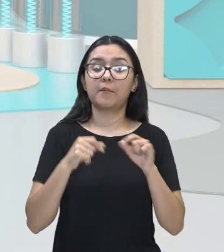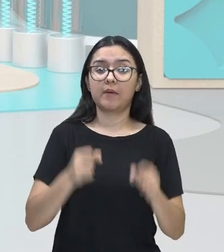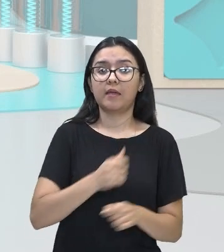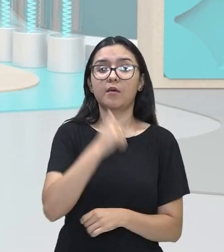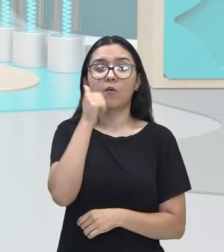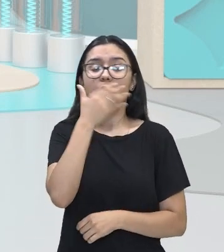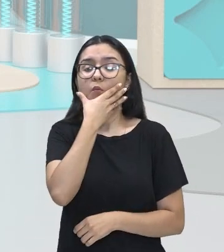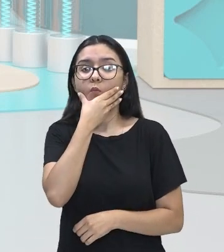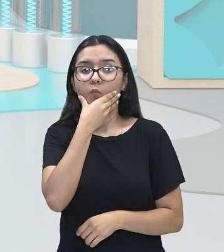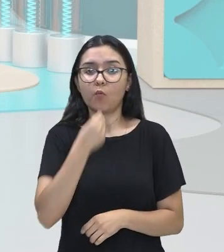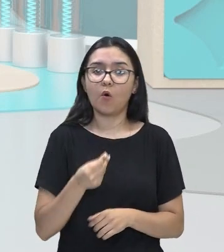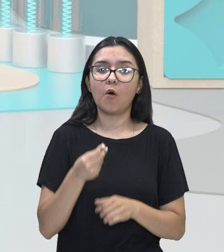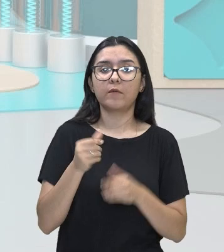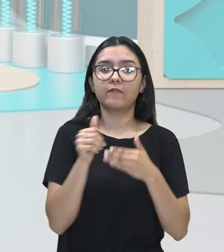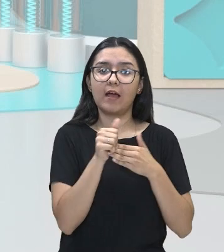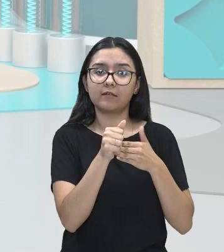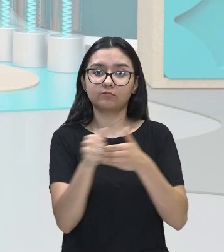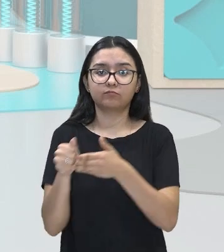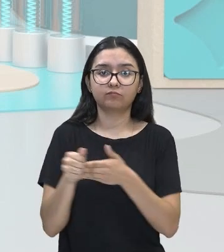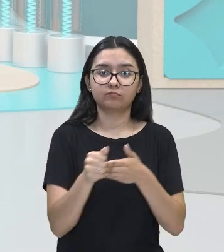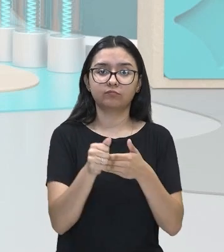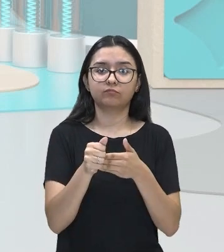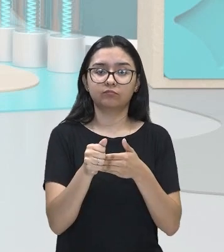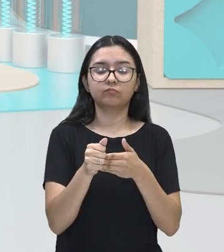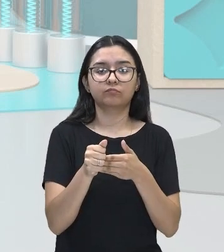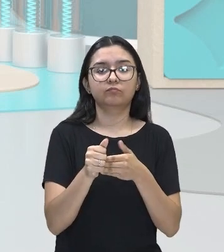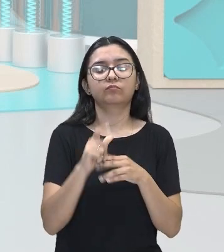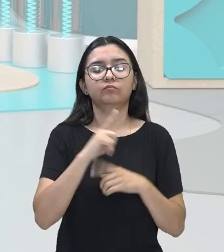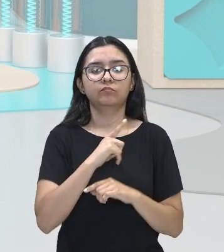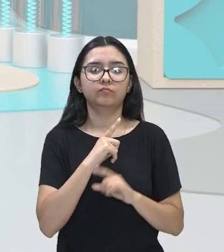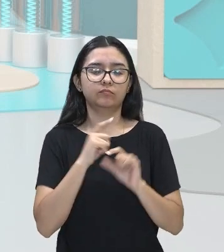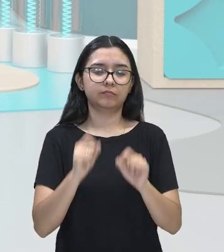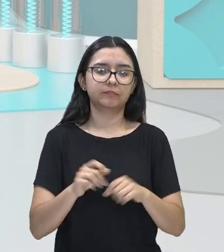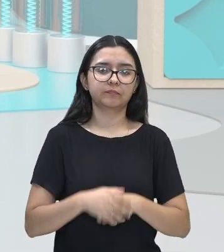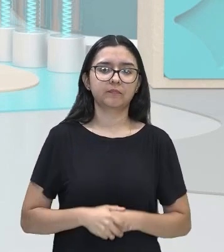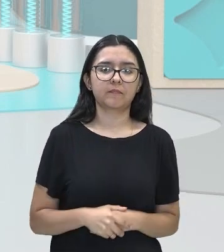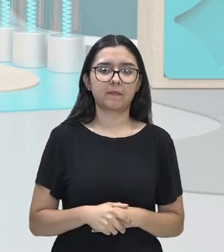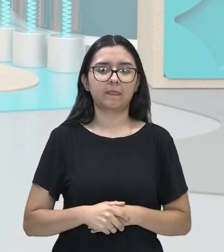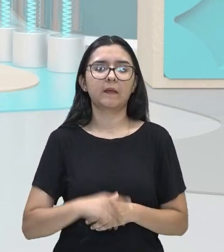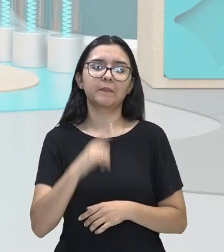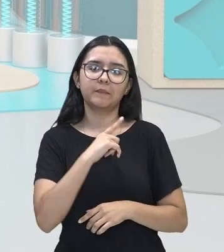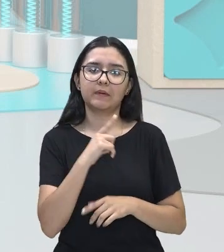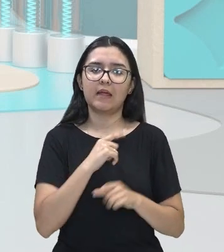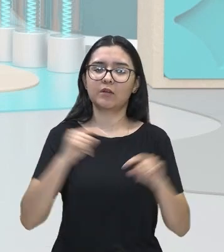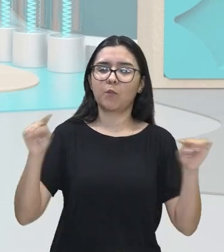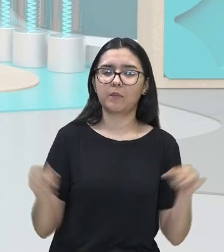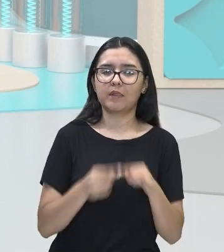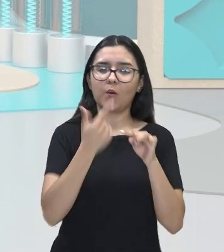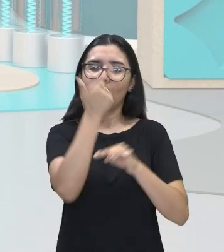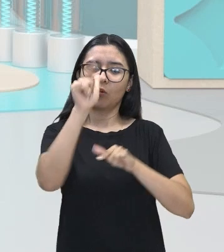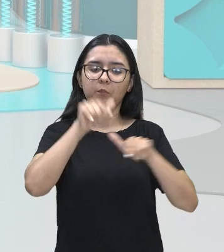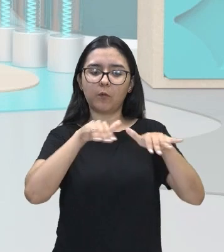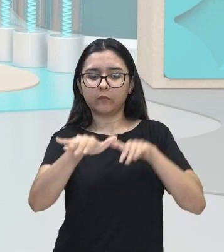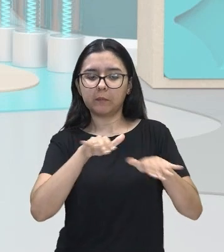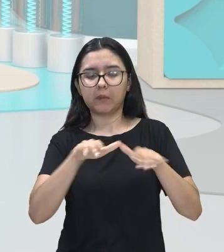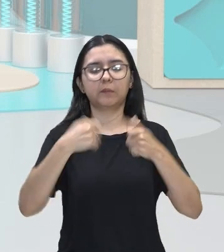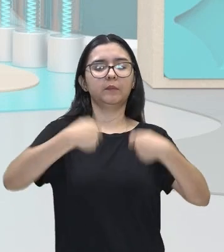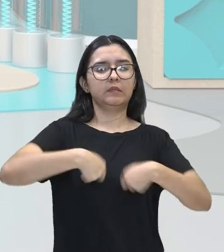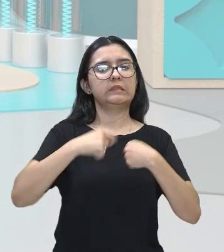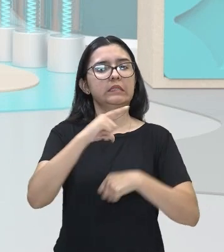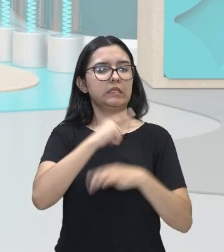dama para que ela inicie o giro e quando terminar ele já recepcione ela para combinar um outro passo, então tem que ter